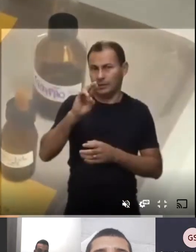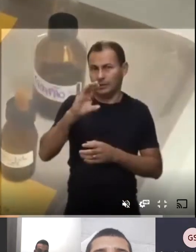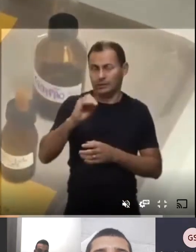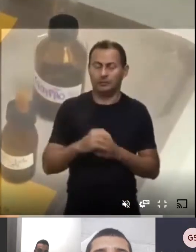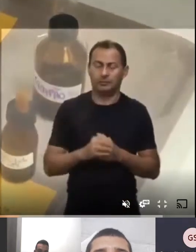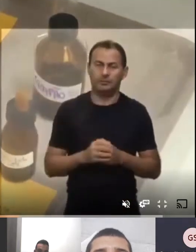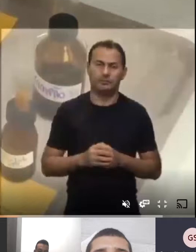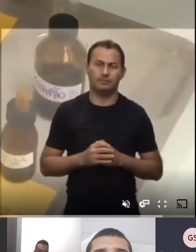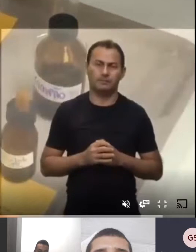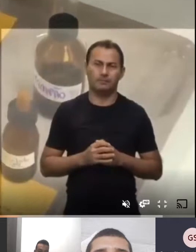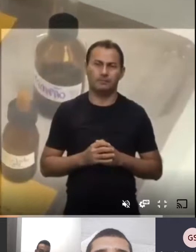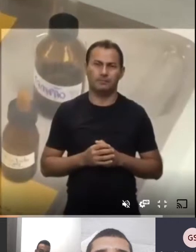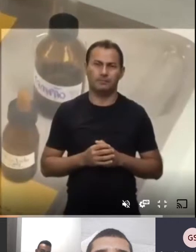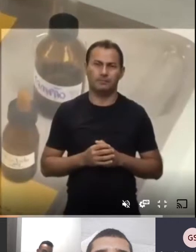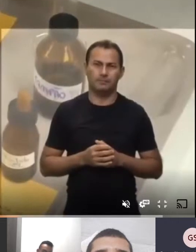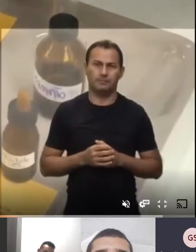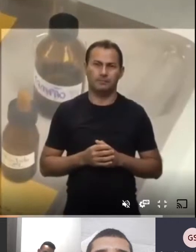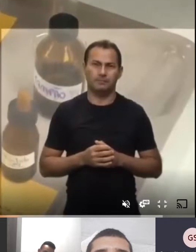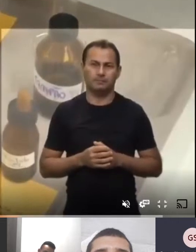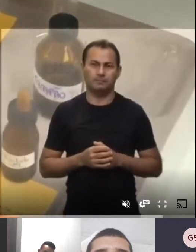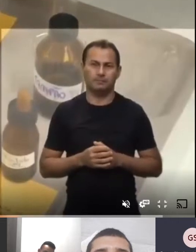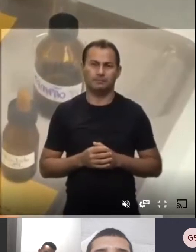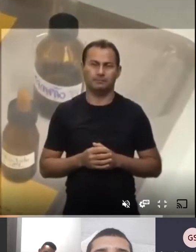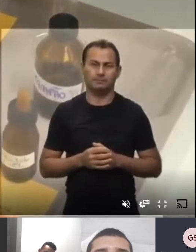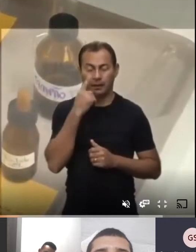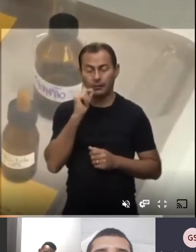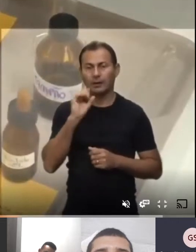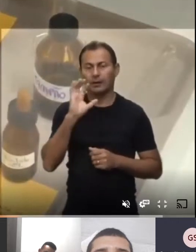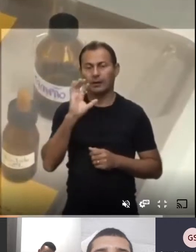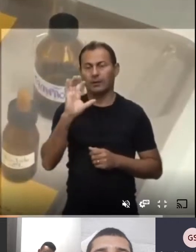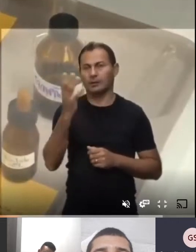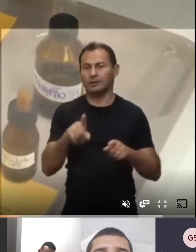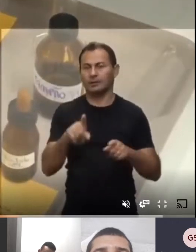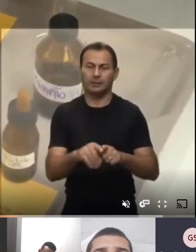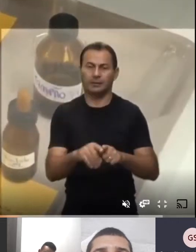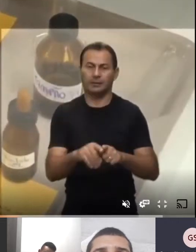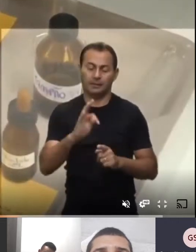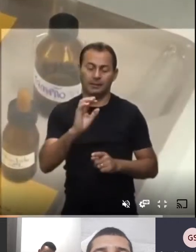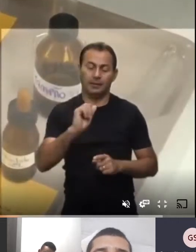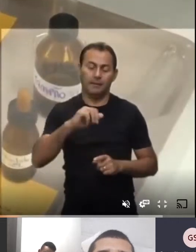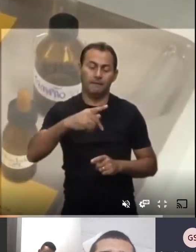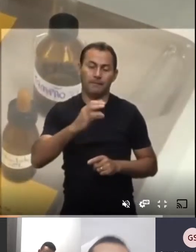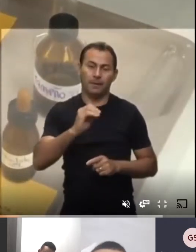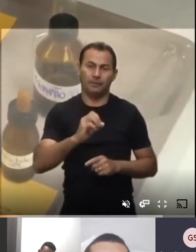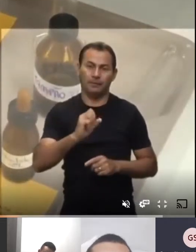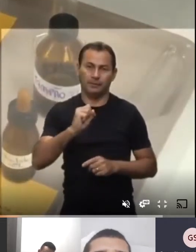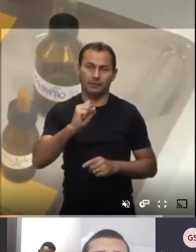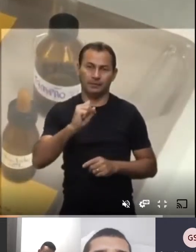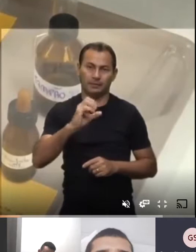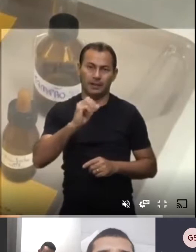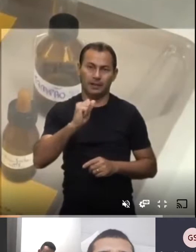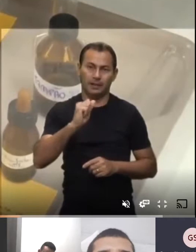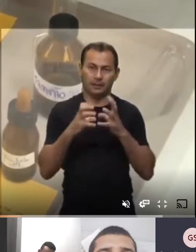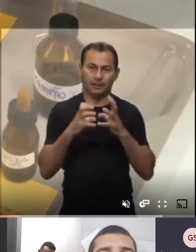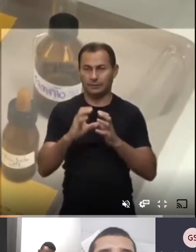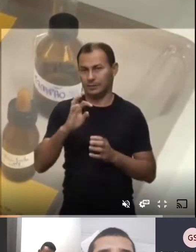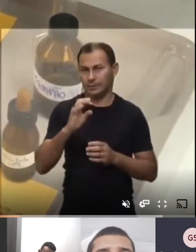Pega outra pipeta de pastel e faz a mesma coisa. Pega uma certa quantidade de ácido clorídrico e